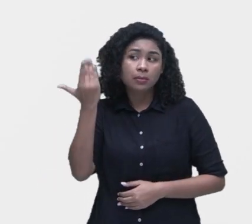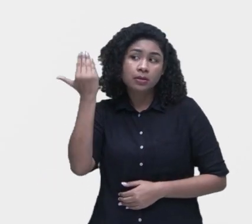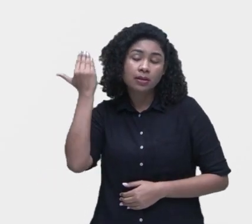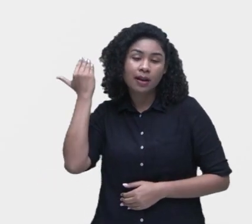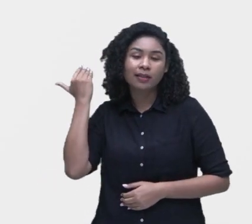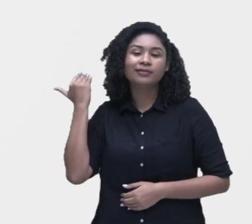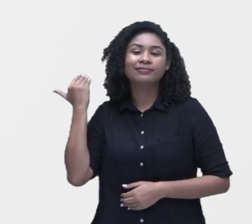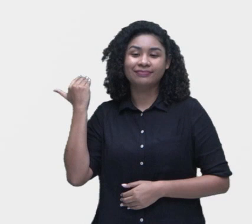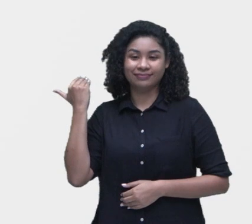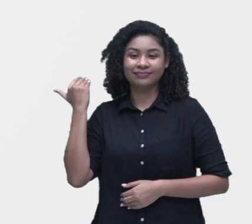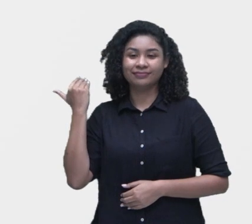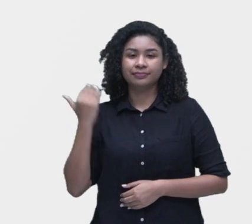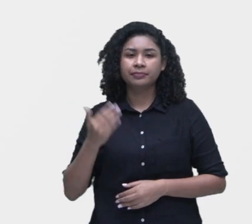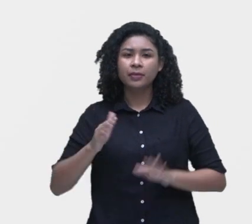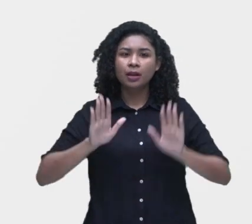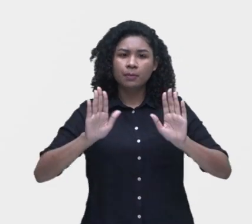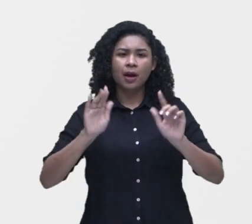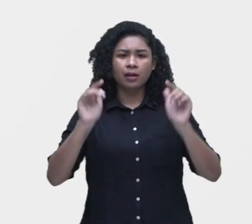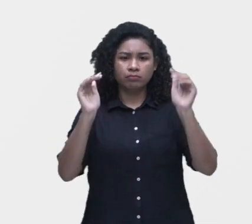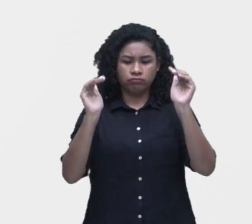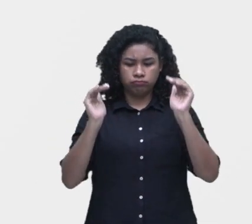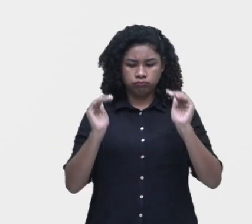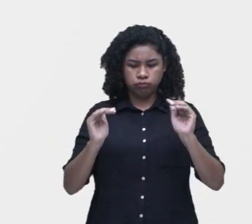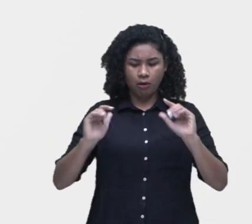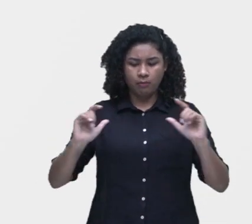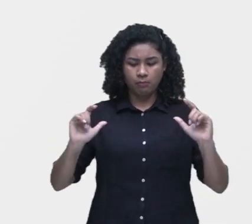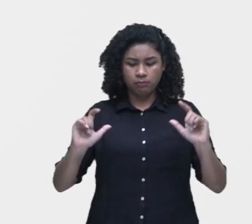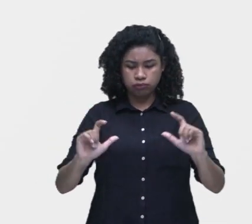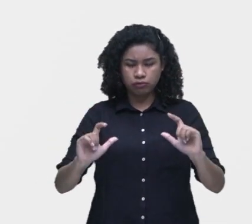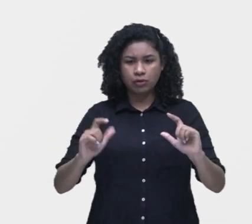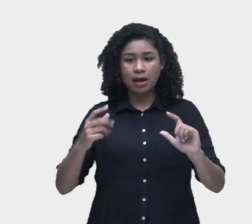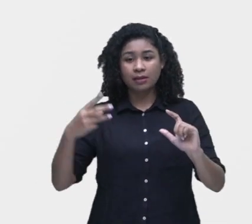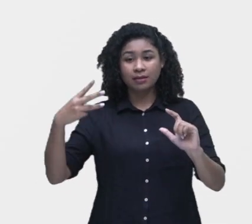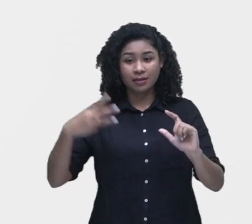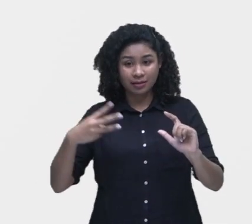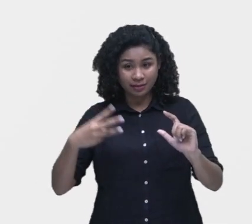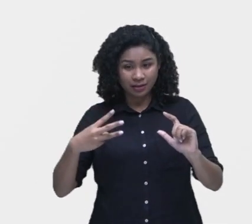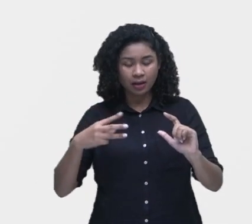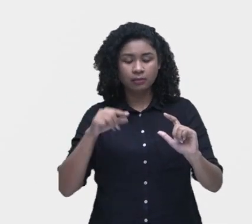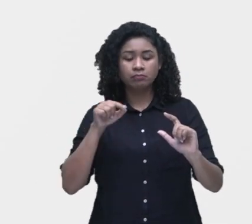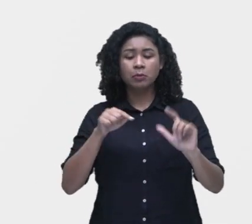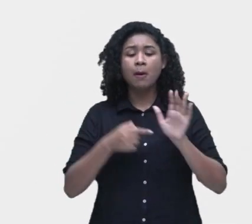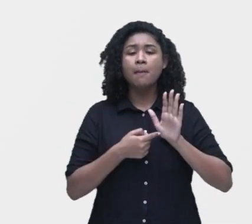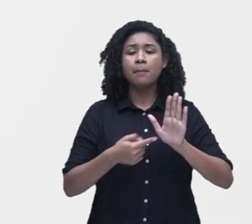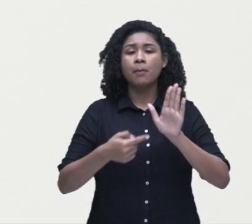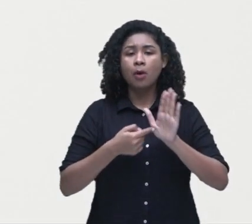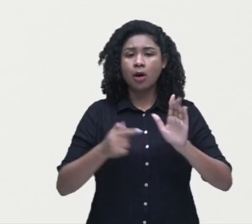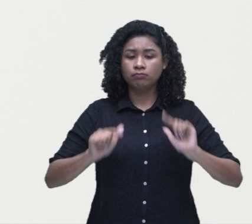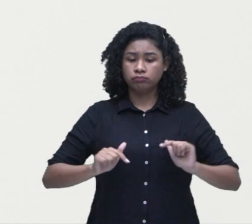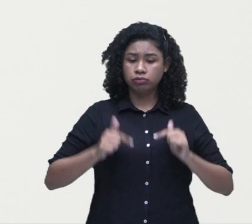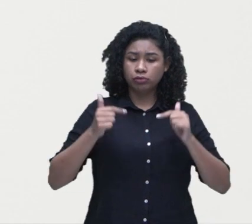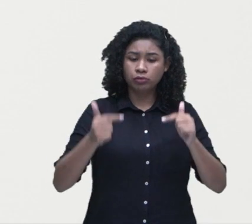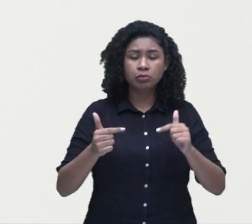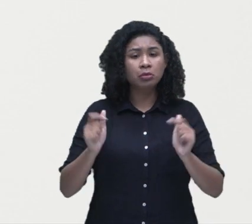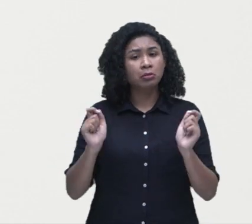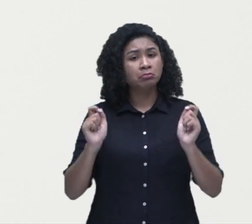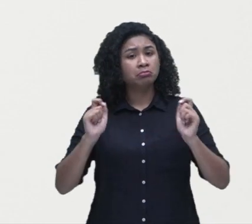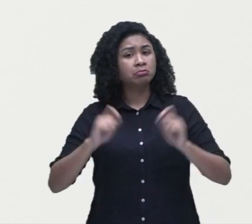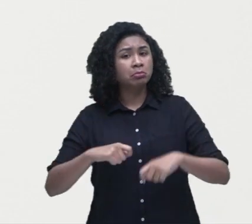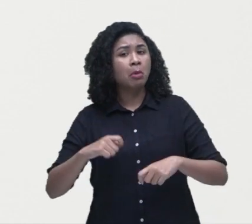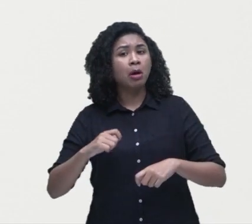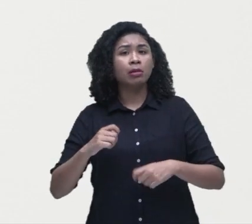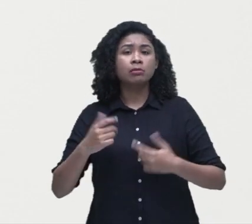passado. Já na terceira estrofe, os verbos expressam fatos que poderiam ter acontecido